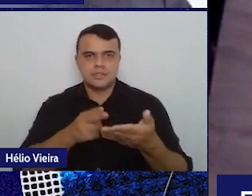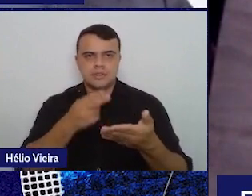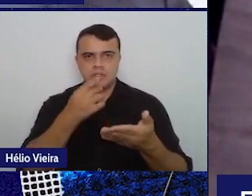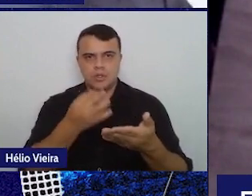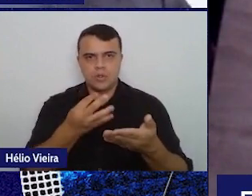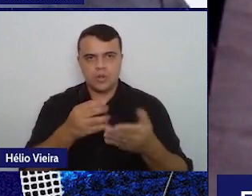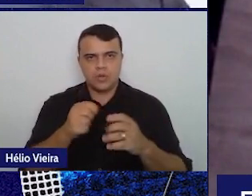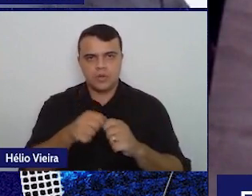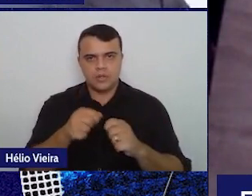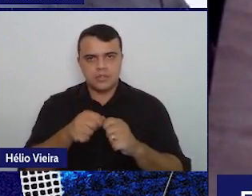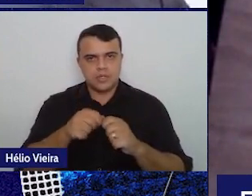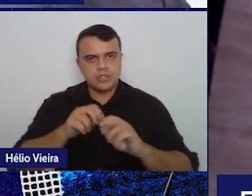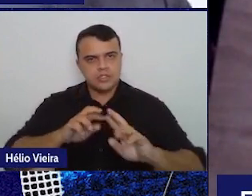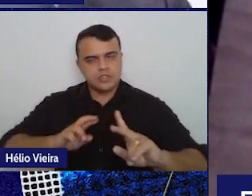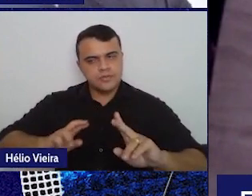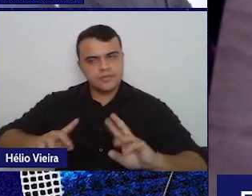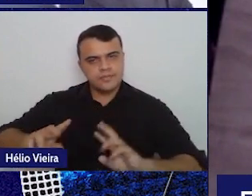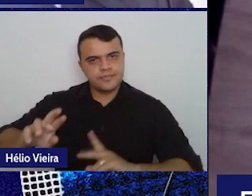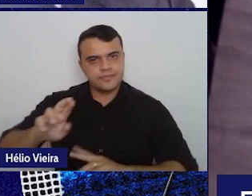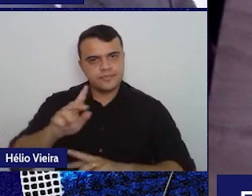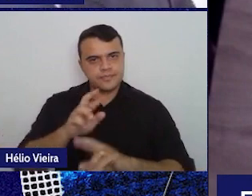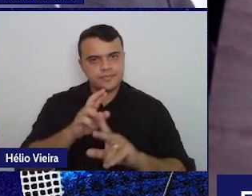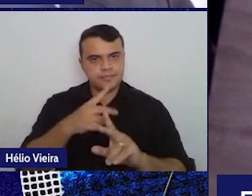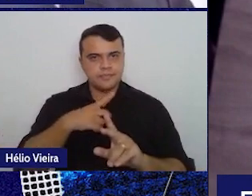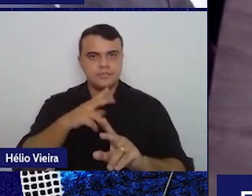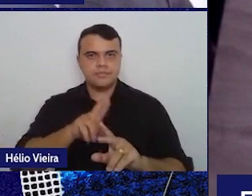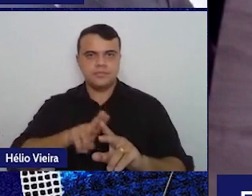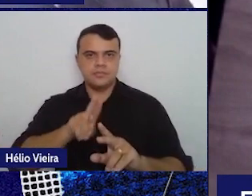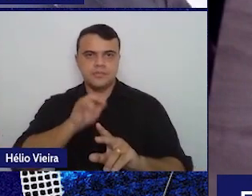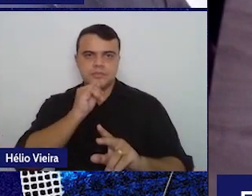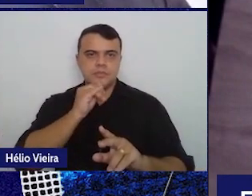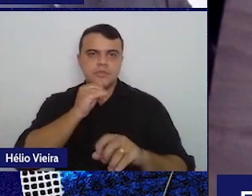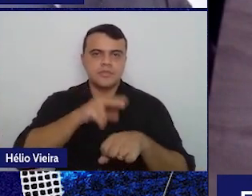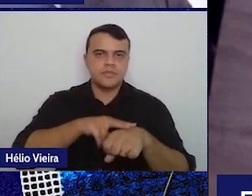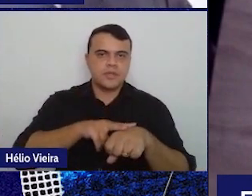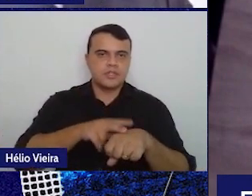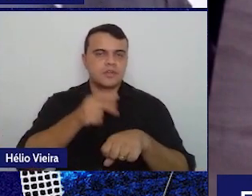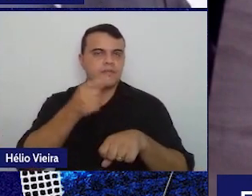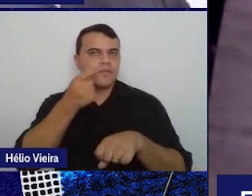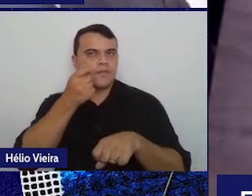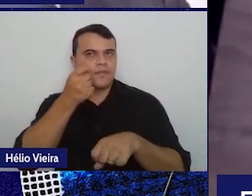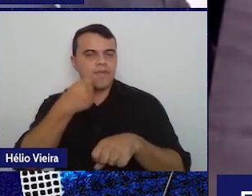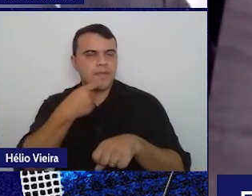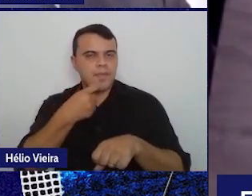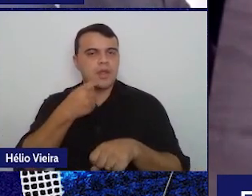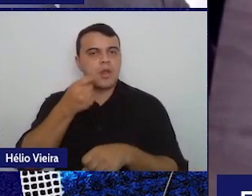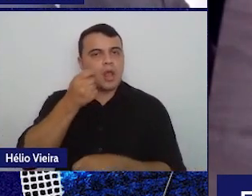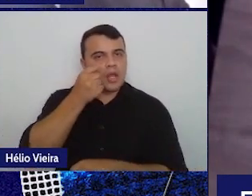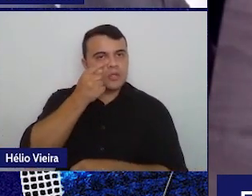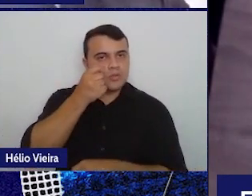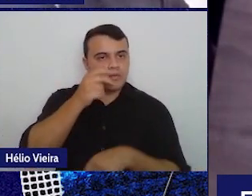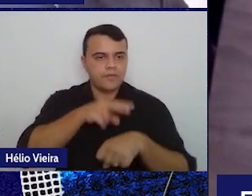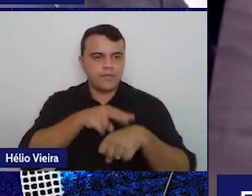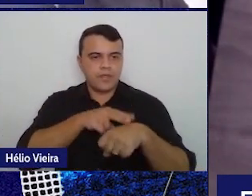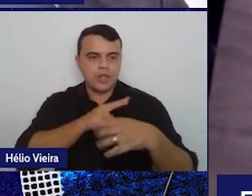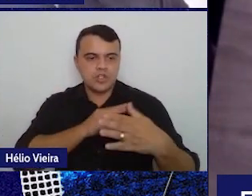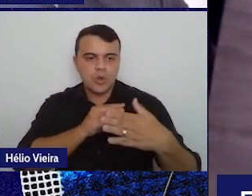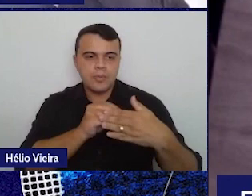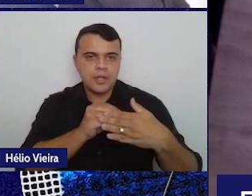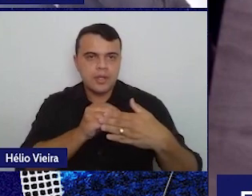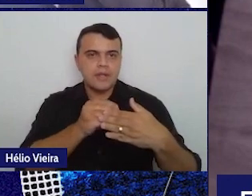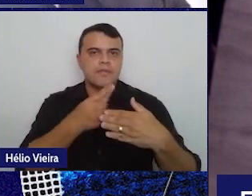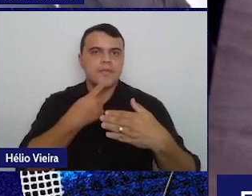fazer ritmos com essas cores. Eu usei verde, vermelho e azul porque o verde é complementar do